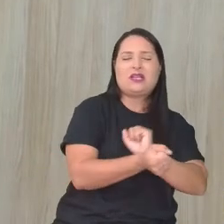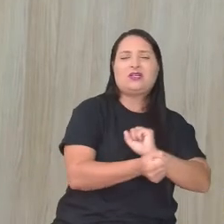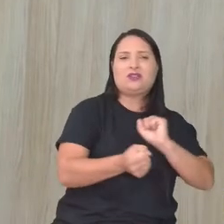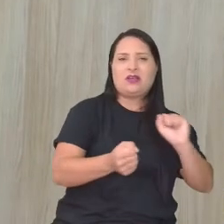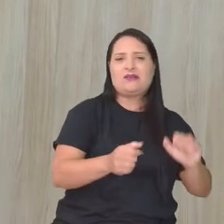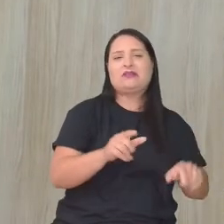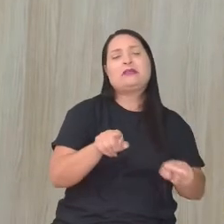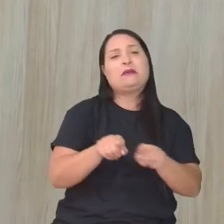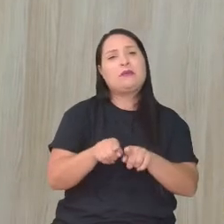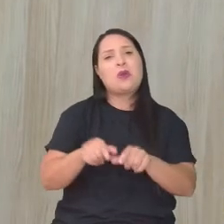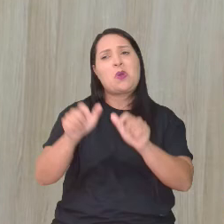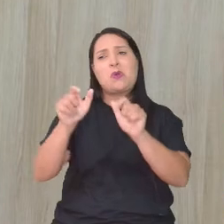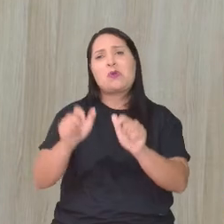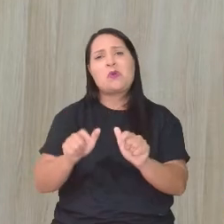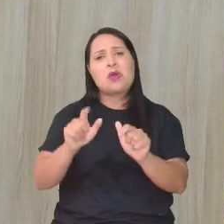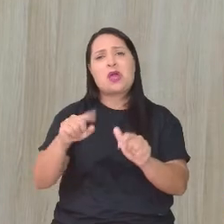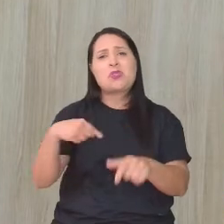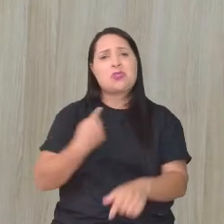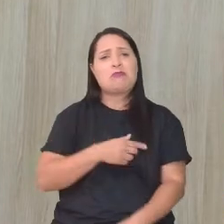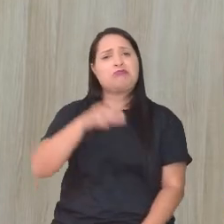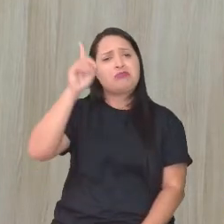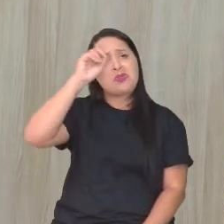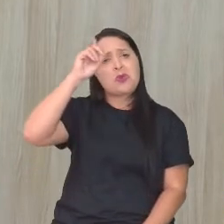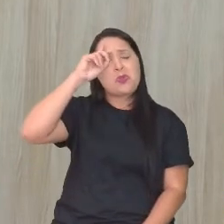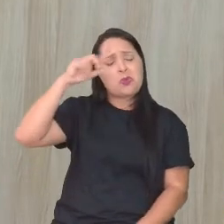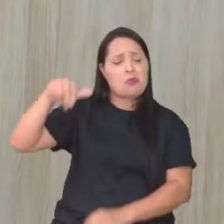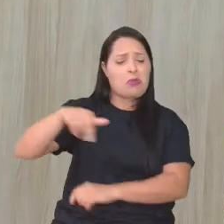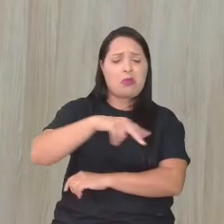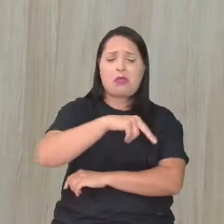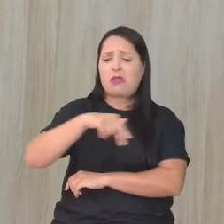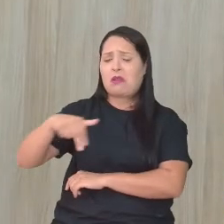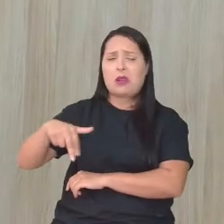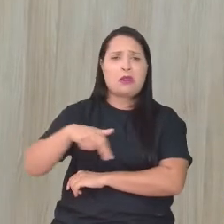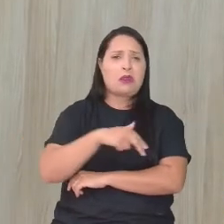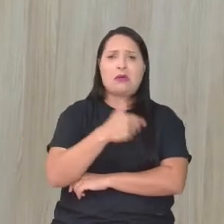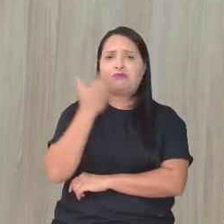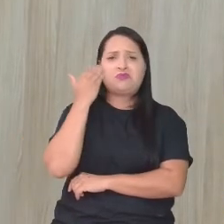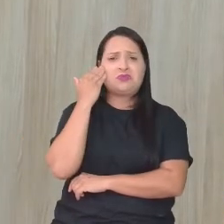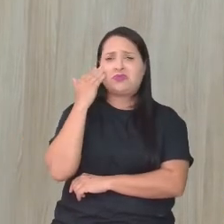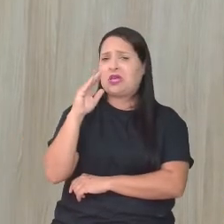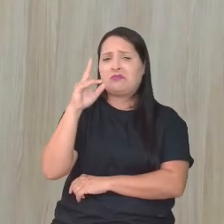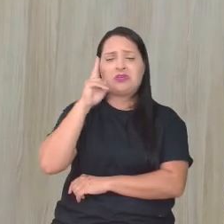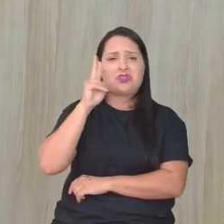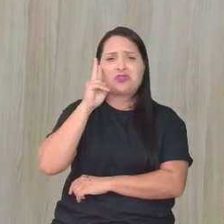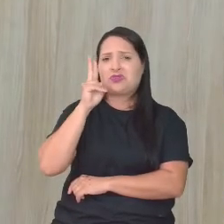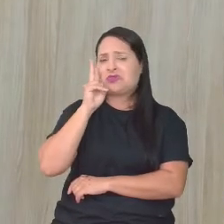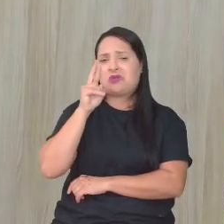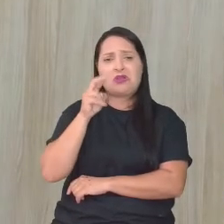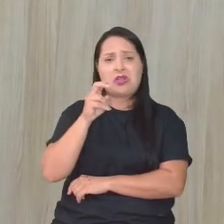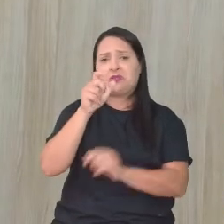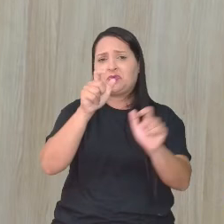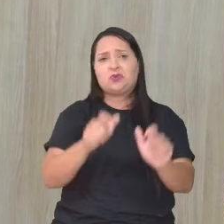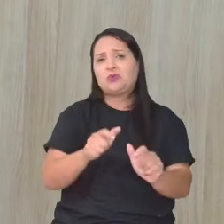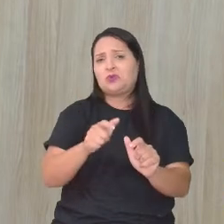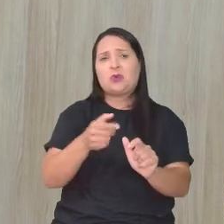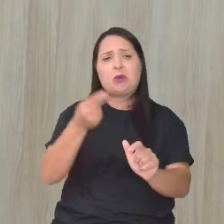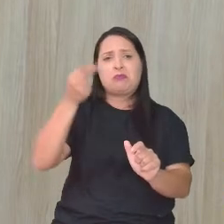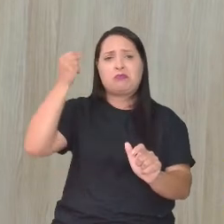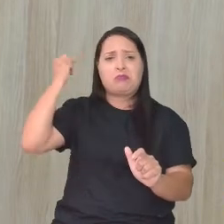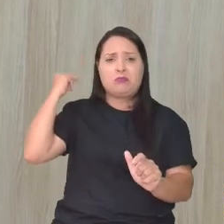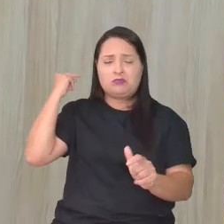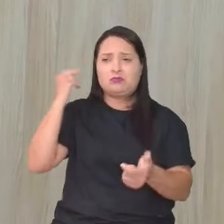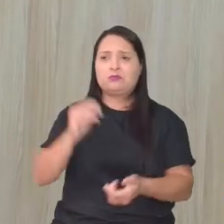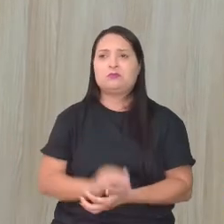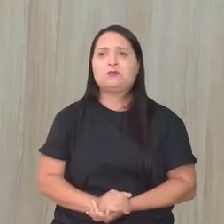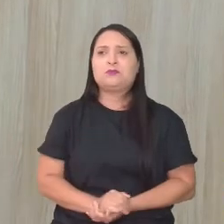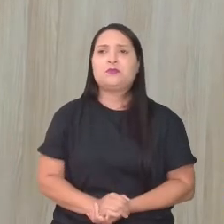que a gente passa cotidianamente e nem sabe a história que tem, né, por trás disso tudo.